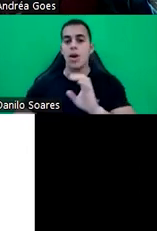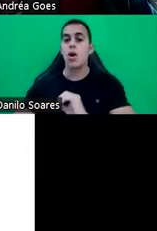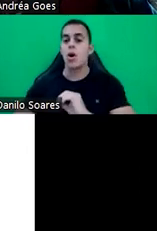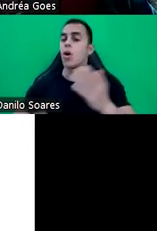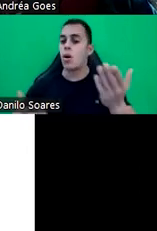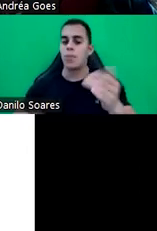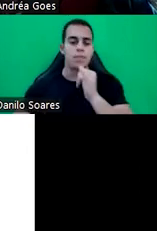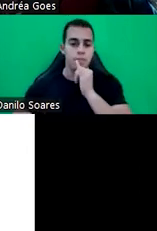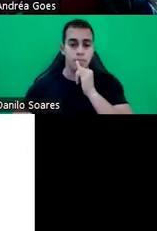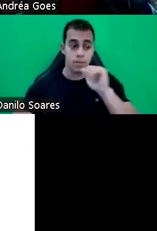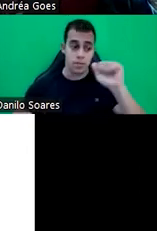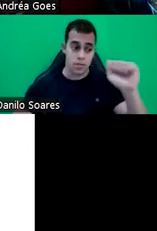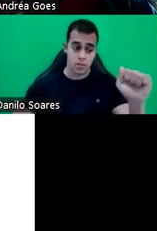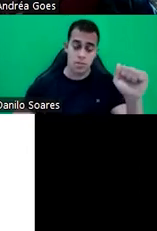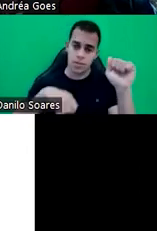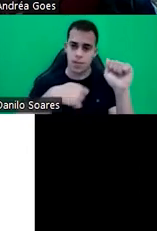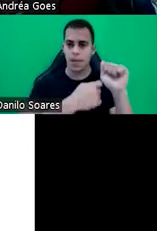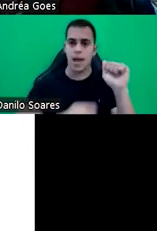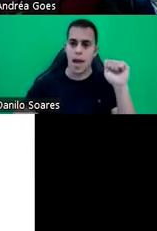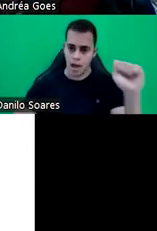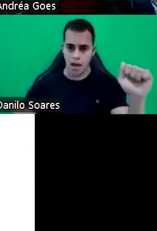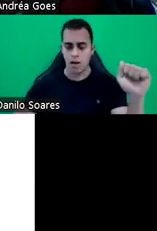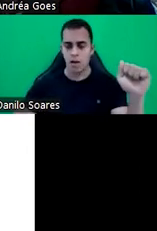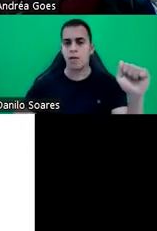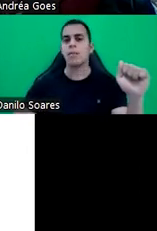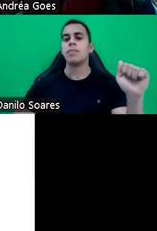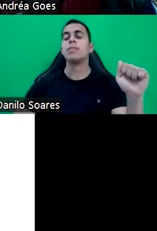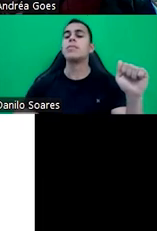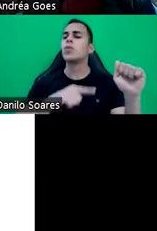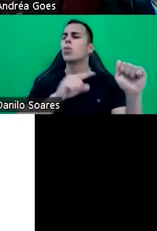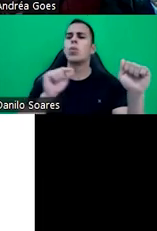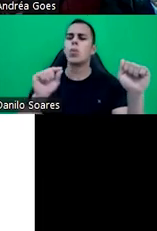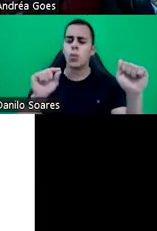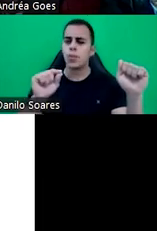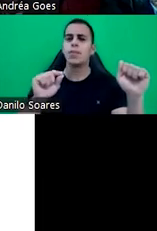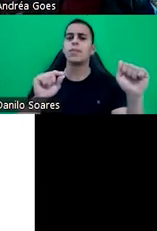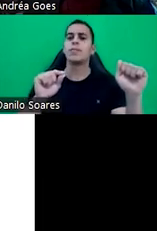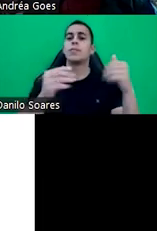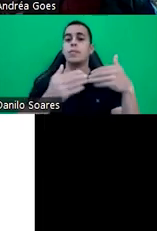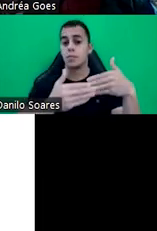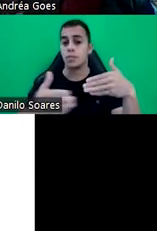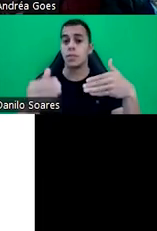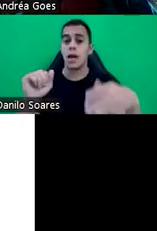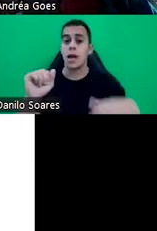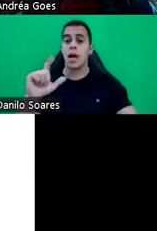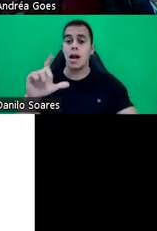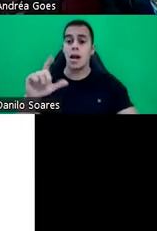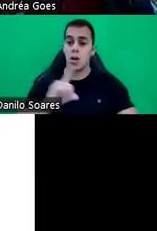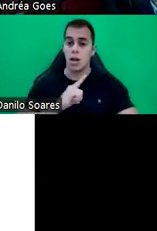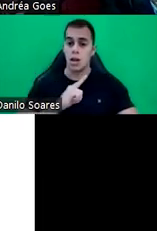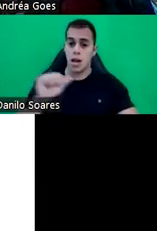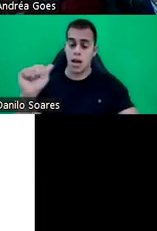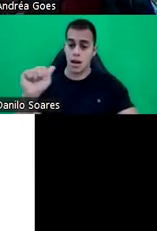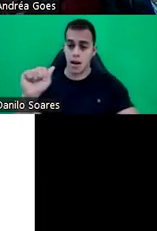chama de A, o fenótipo A, aquele em que, a partir do alelo A, que a gente chama de